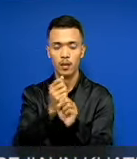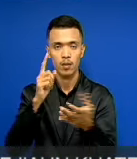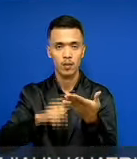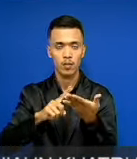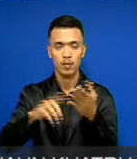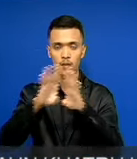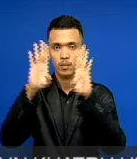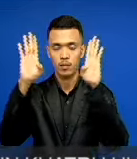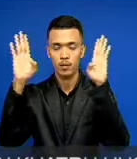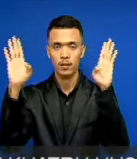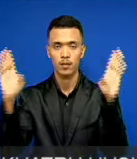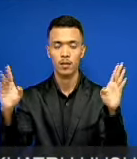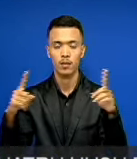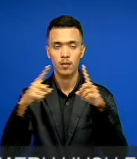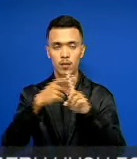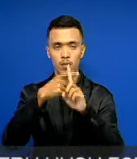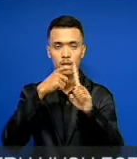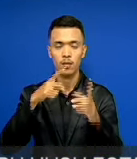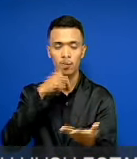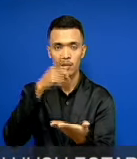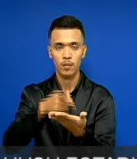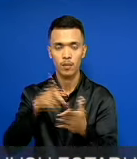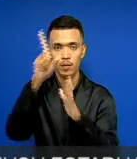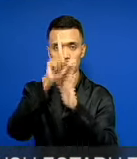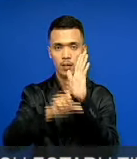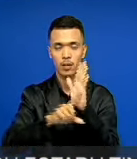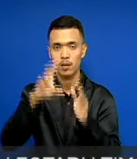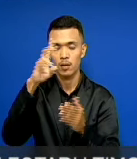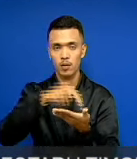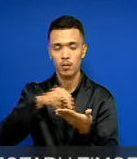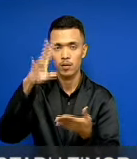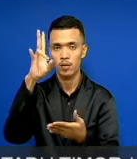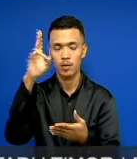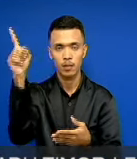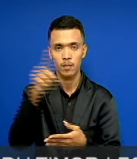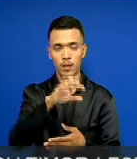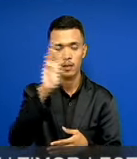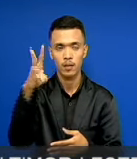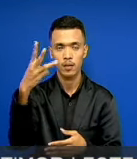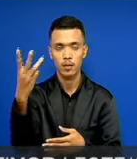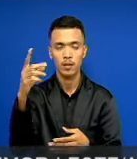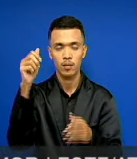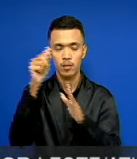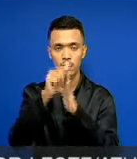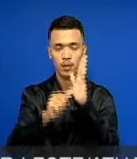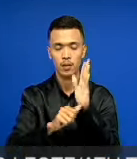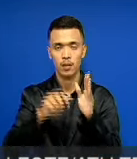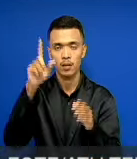aprovação do texto, redação final, se proposta lei número 7/6, alteração da tolo, se lei